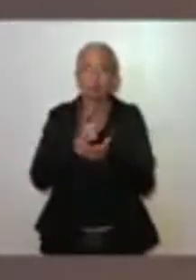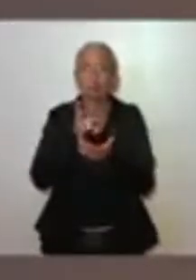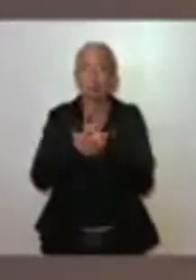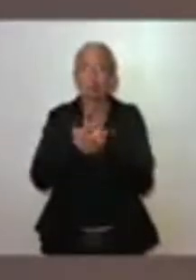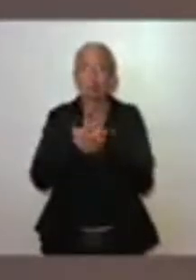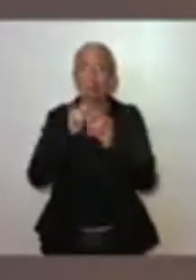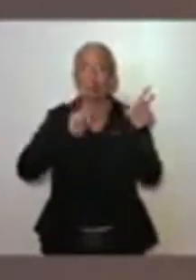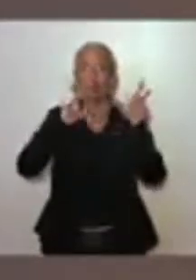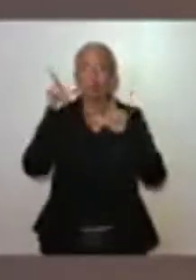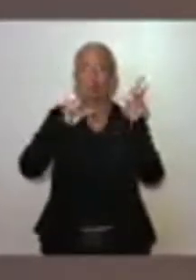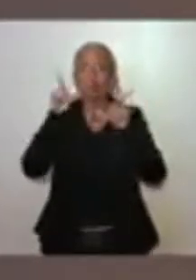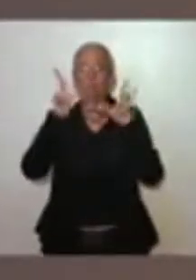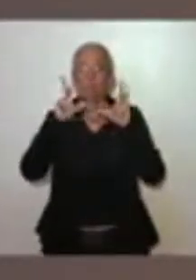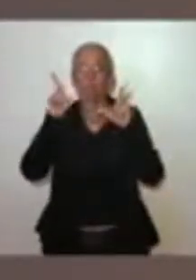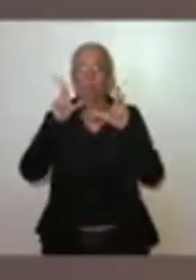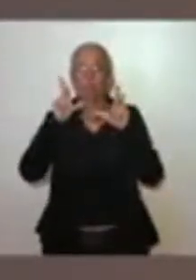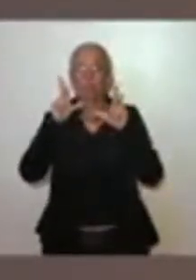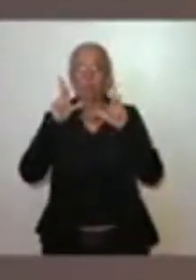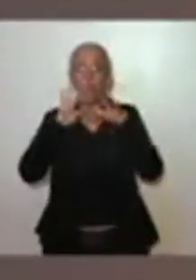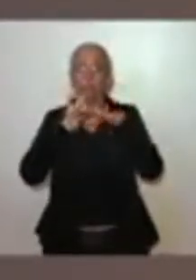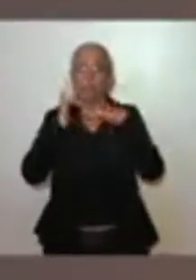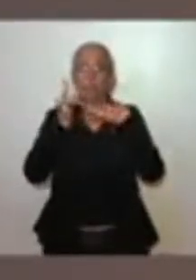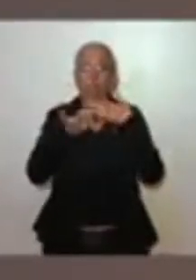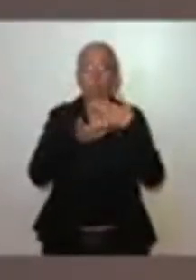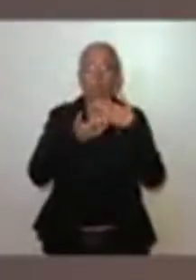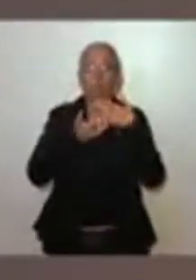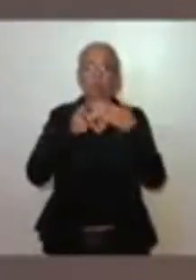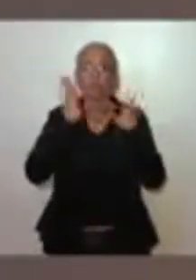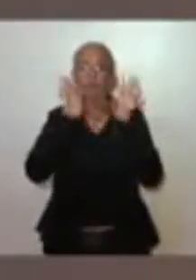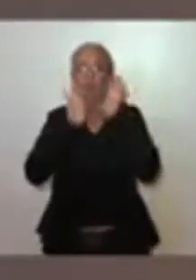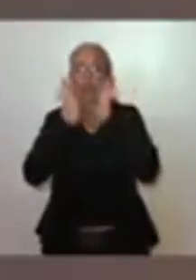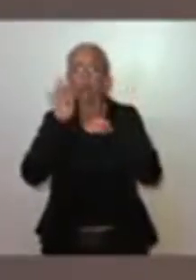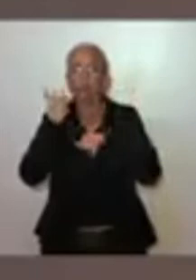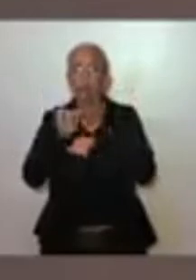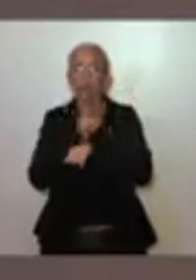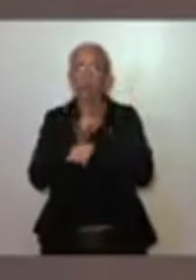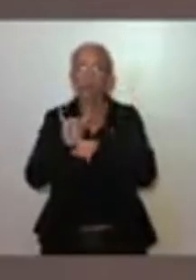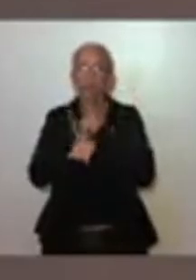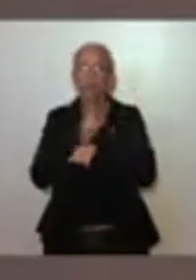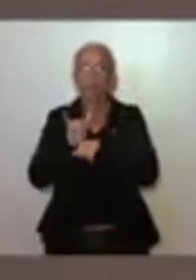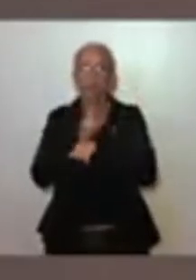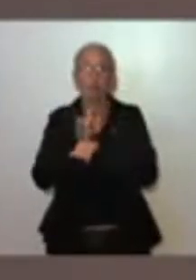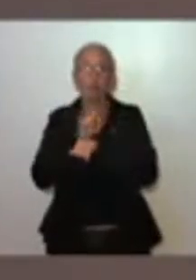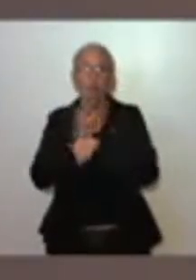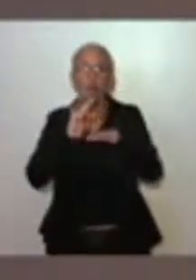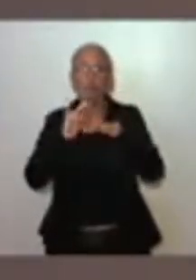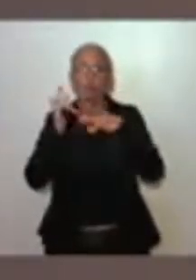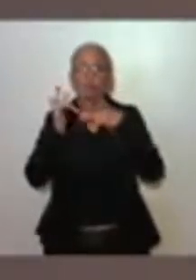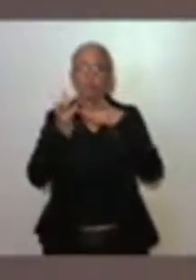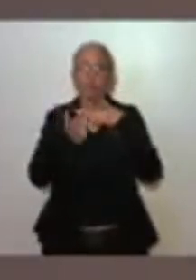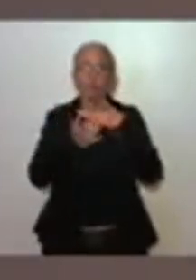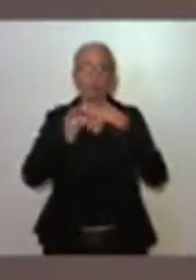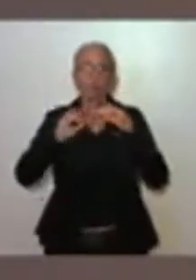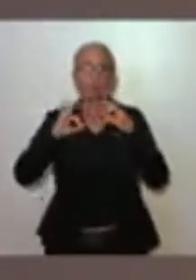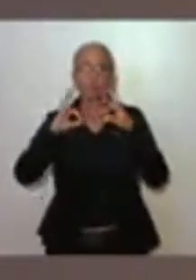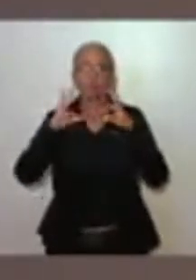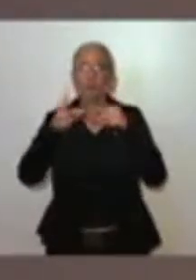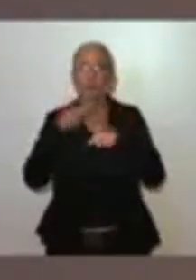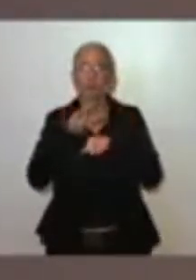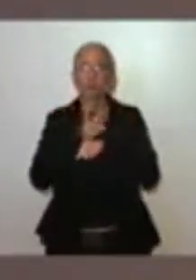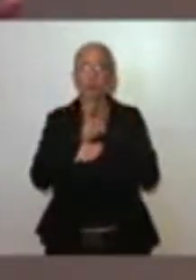mídias sociais Facebook Instagram Tik Tok dos aplicativos de mensagem no WhatsApp